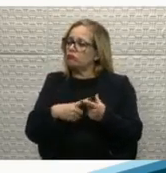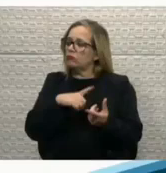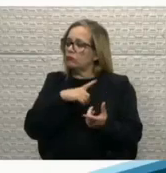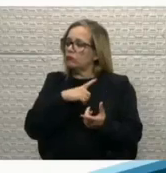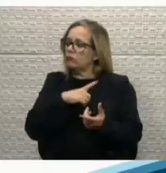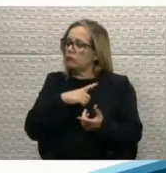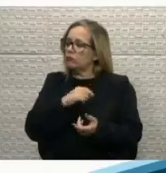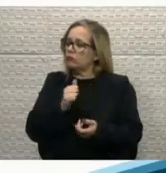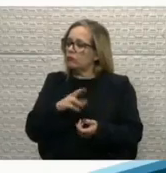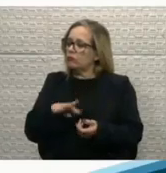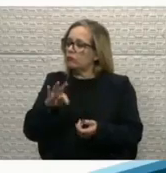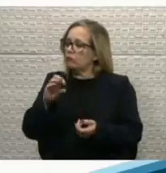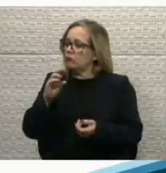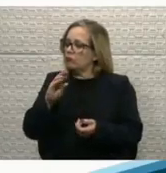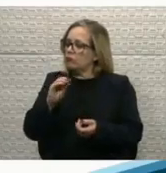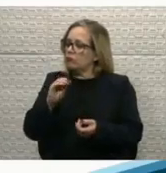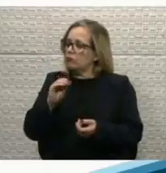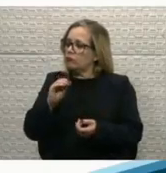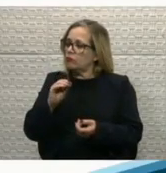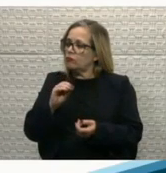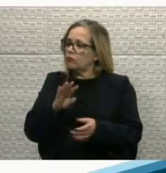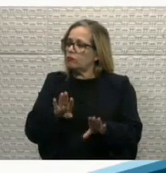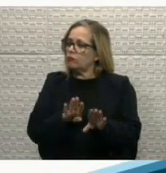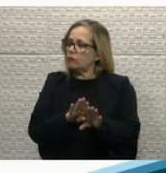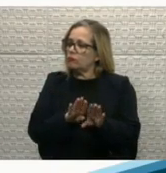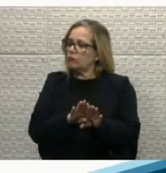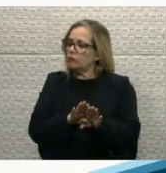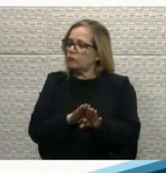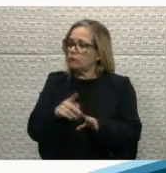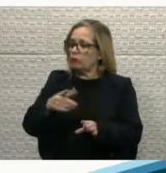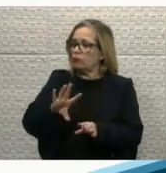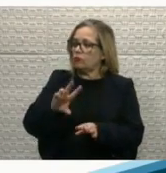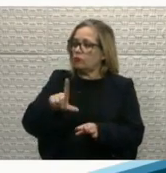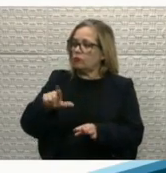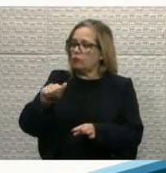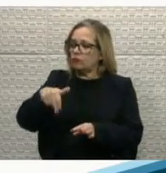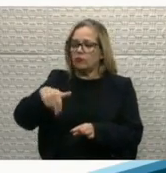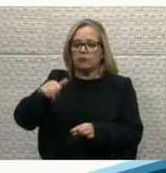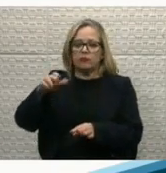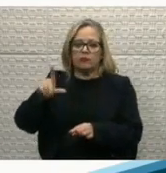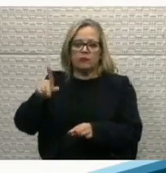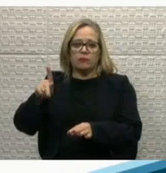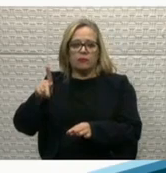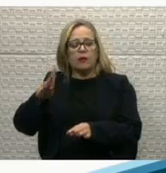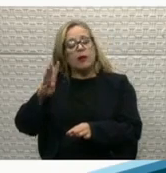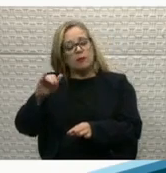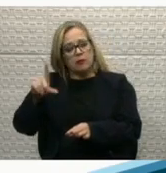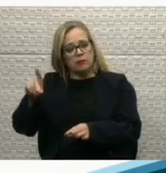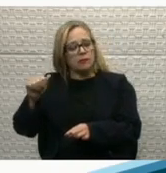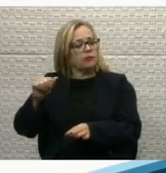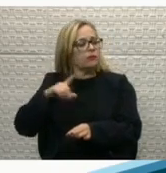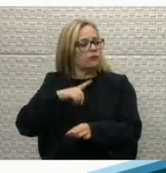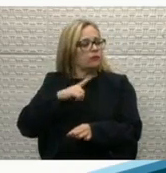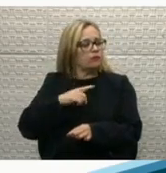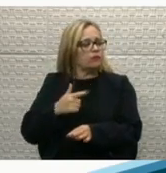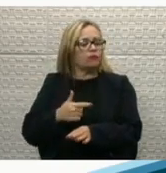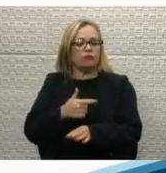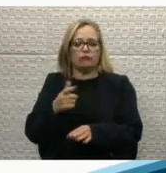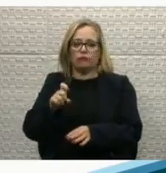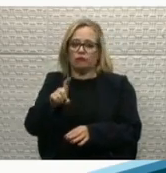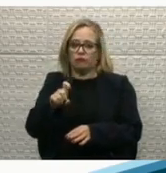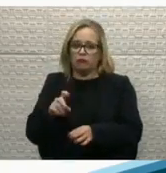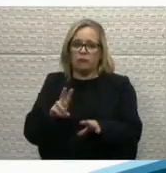alto vetor, e o lambda, que é o alto valor. Se eu tenho que 2x mais 2y,